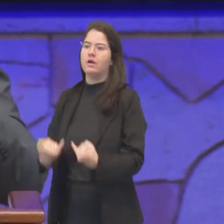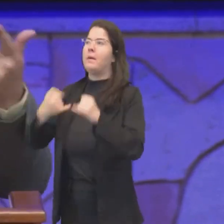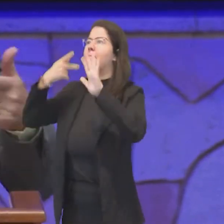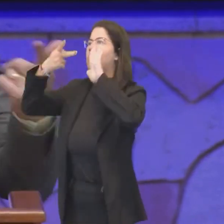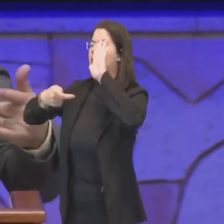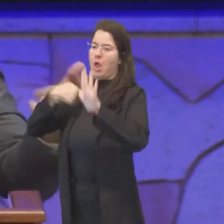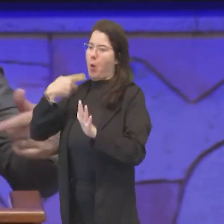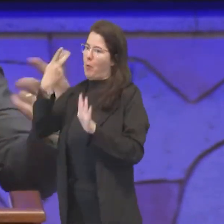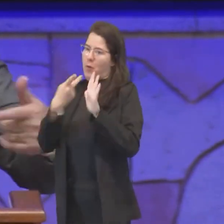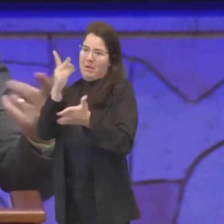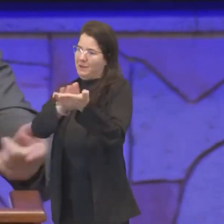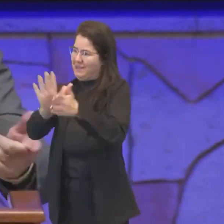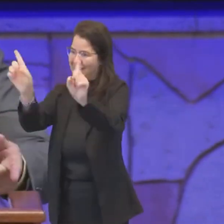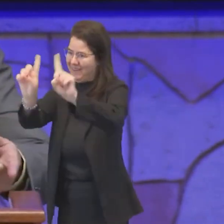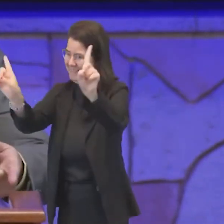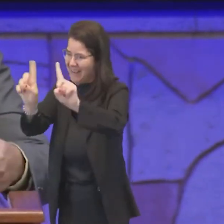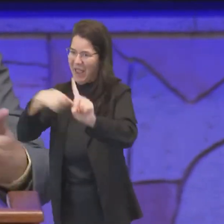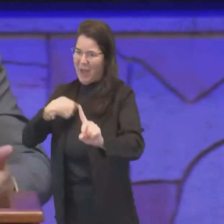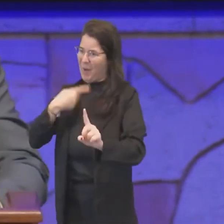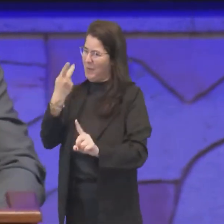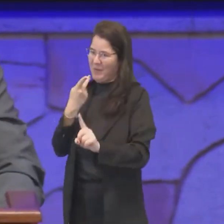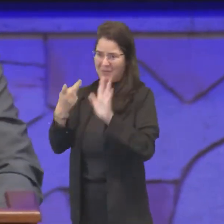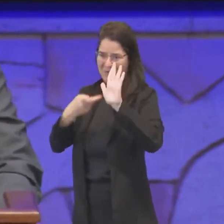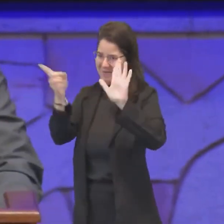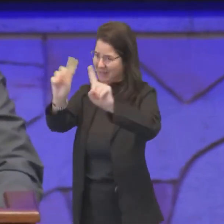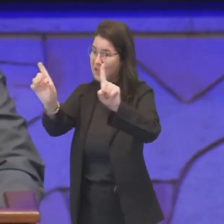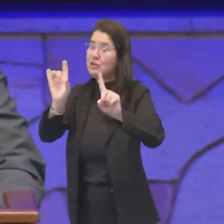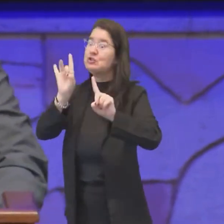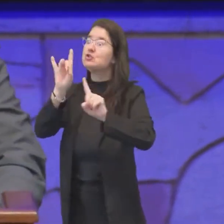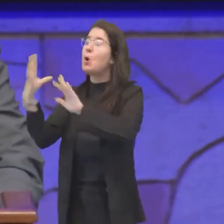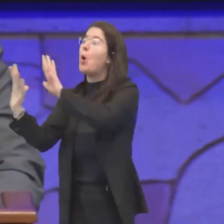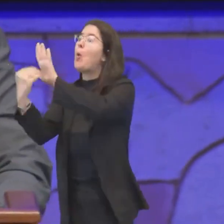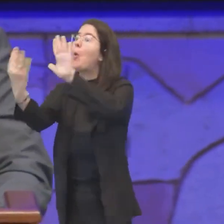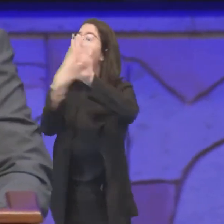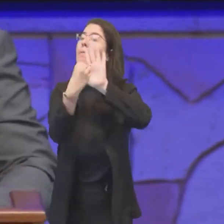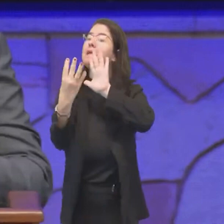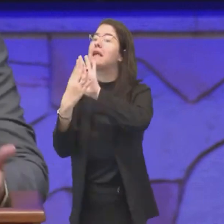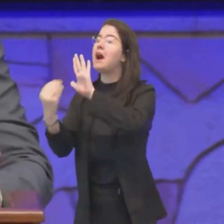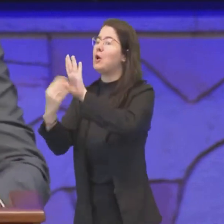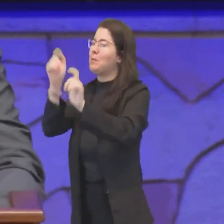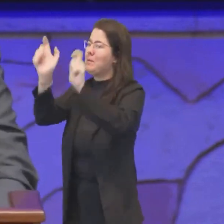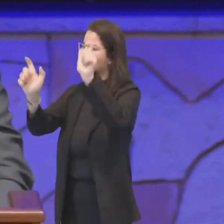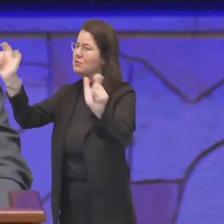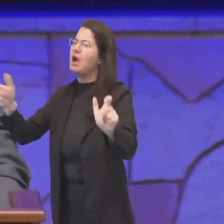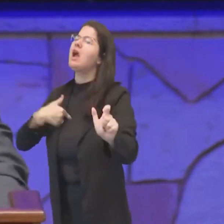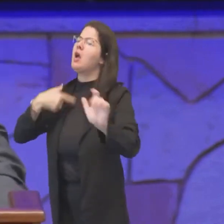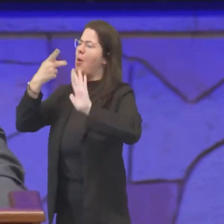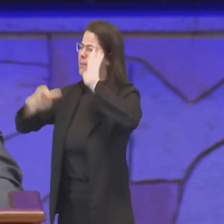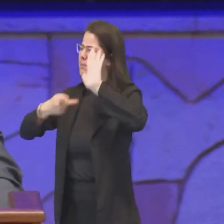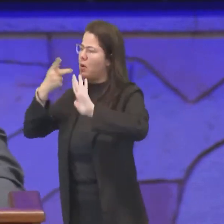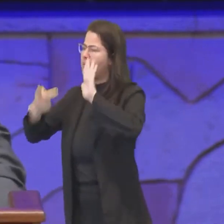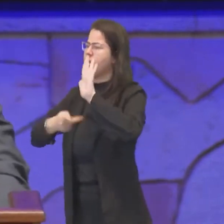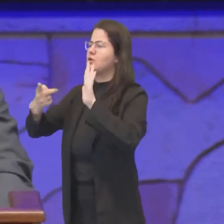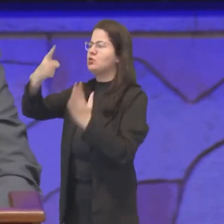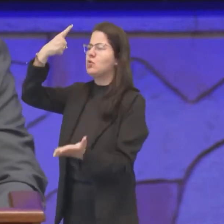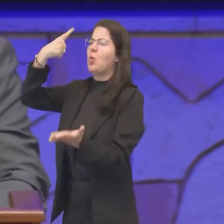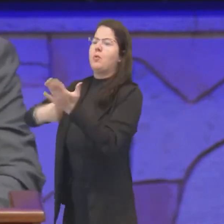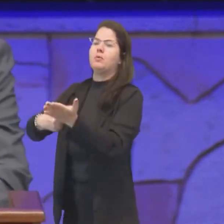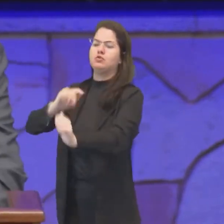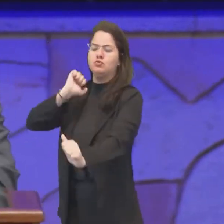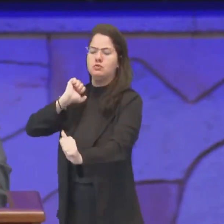tá? Só estou reproduzindo a fala de algumas pessoas. Prometo me dedicar mais aos esportes, à